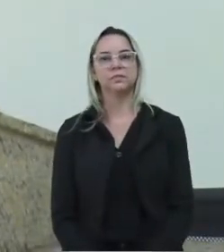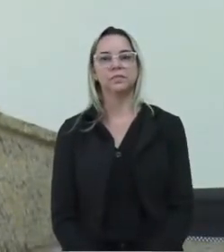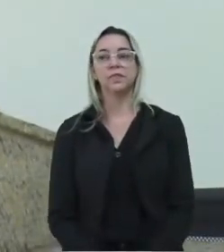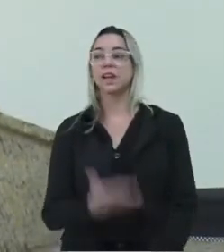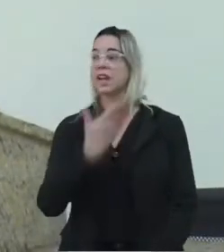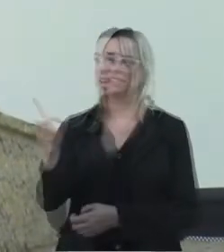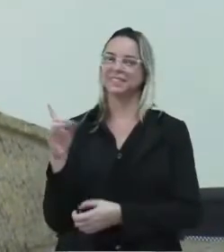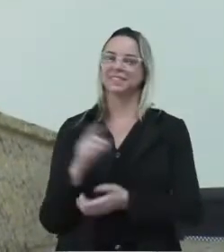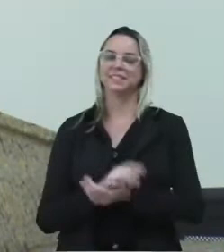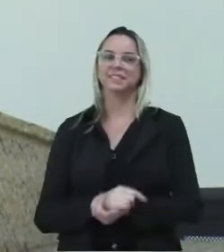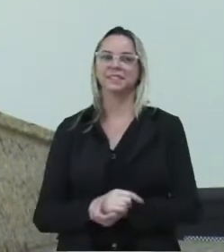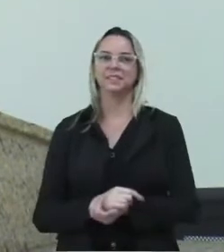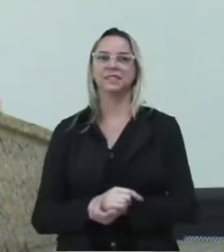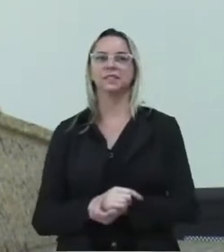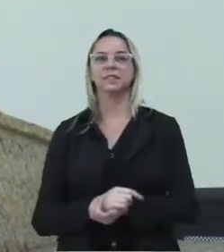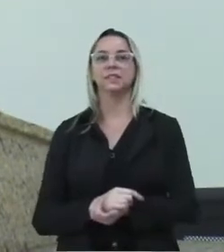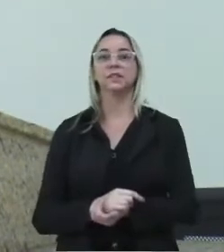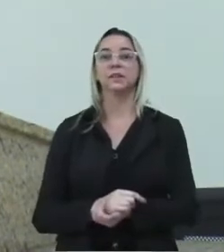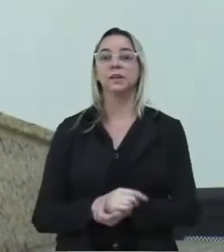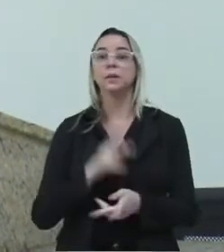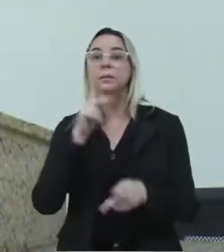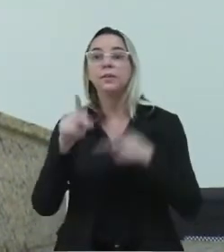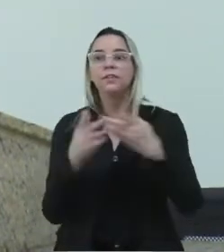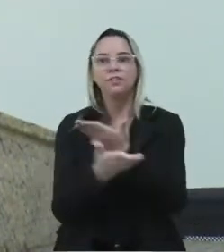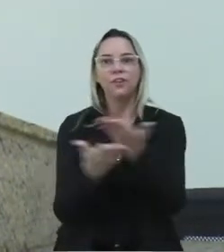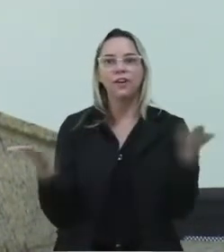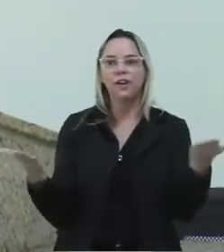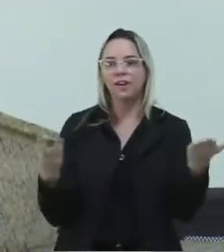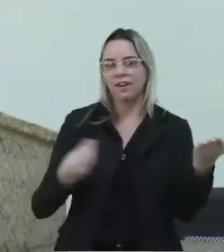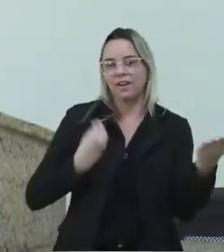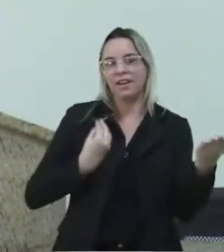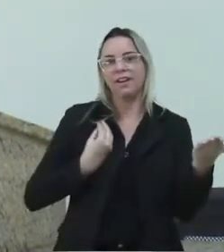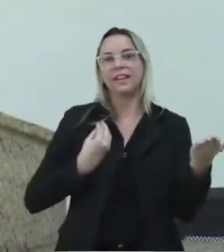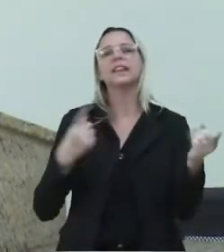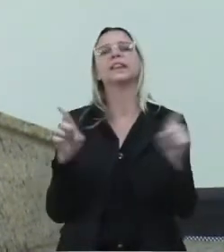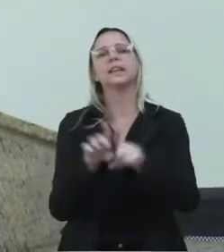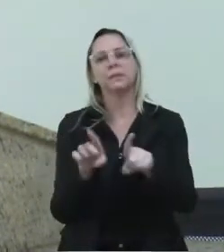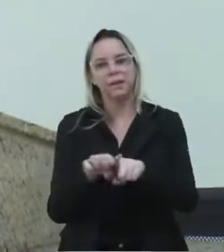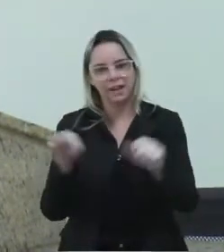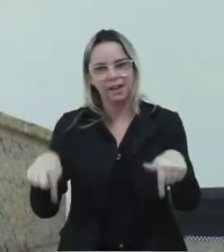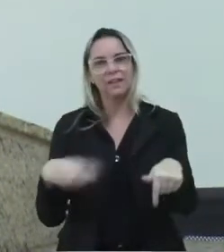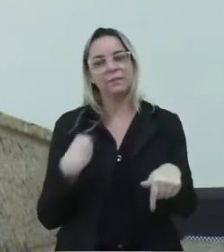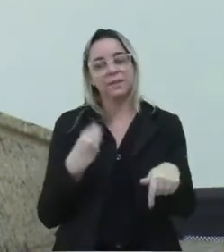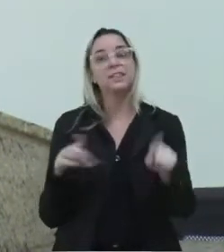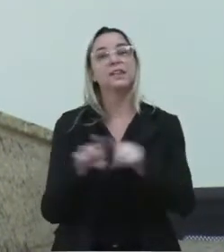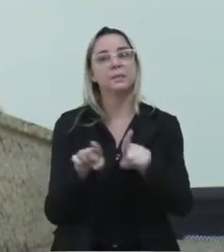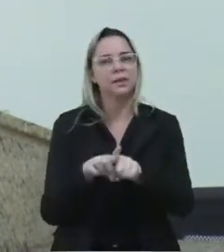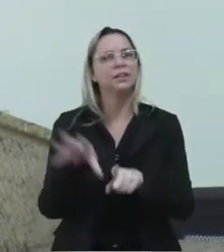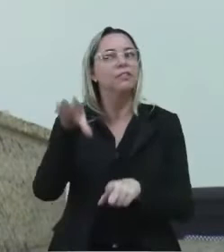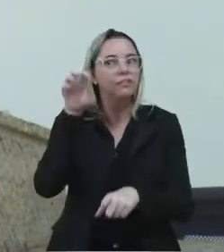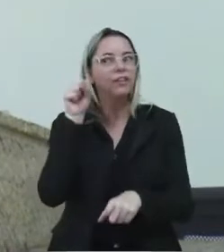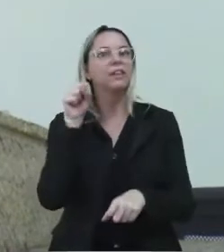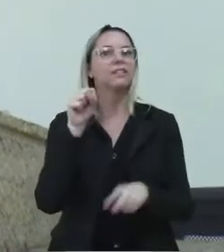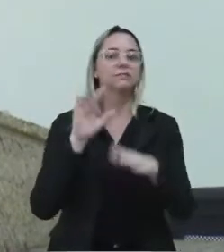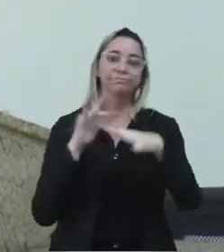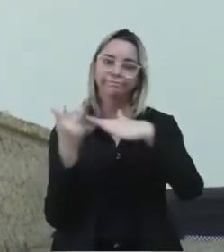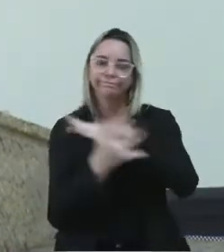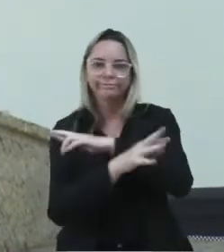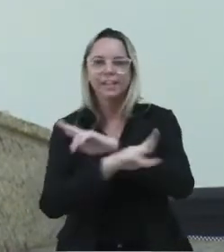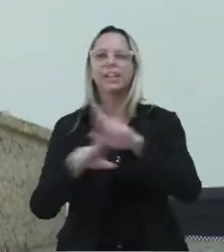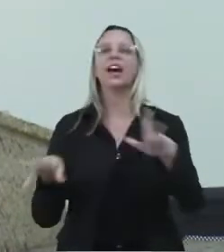Colegas vereadores, pessoal aqui presente, ouvintes da Rádio Somente FM, Espírito Santo FM,